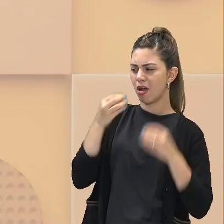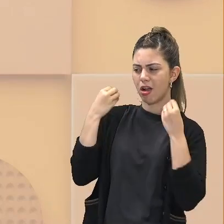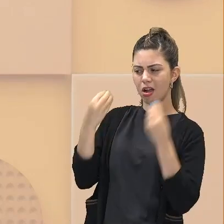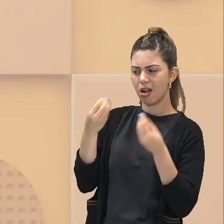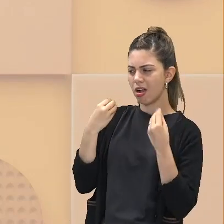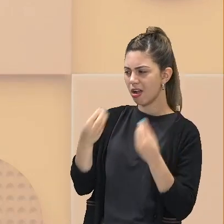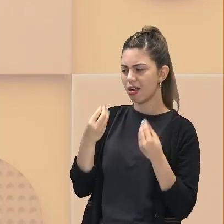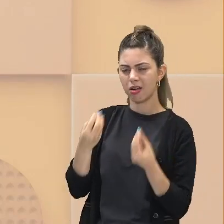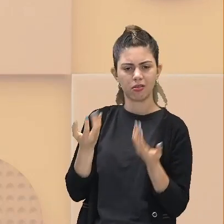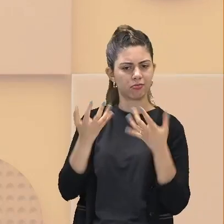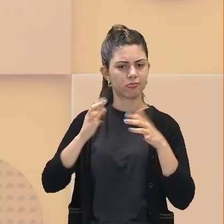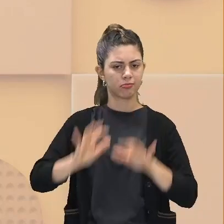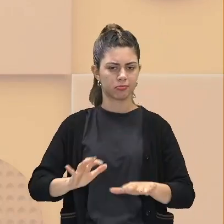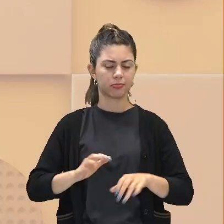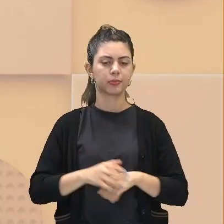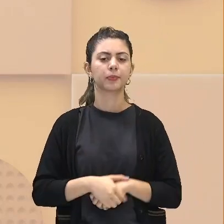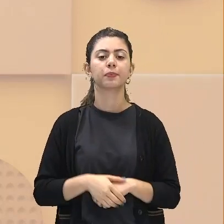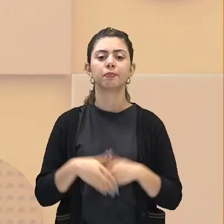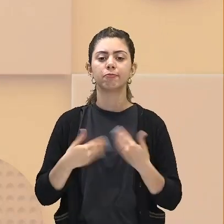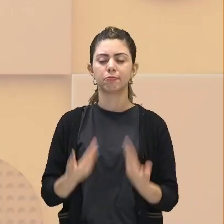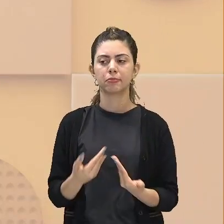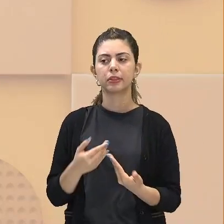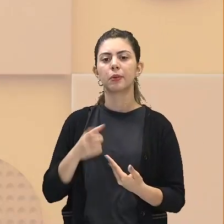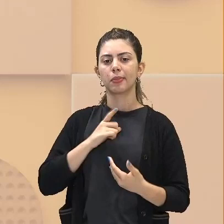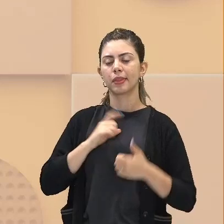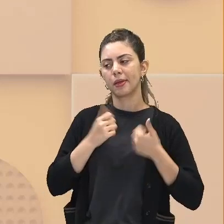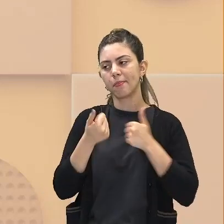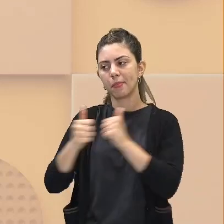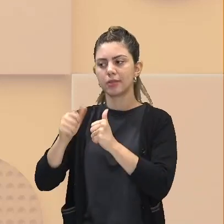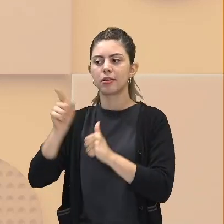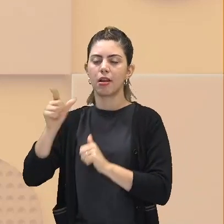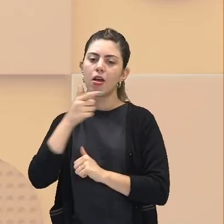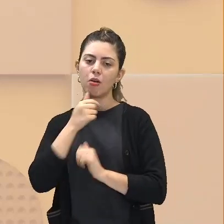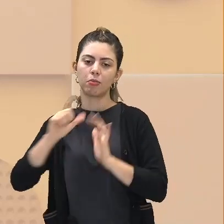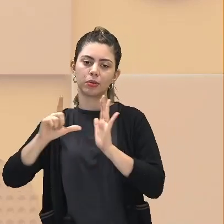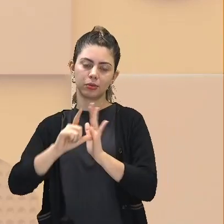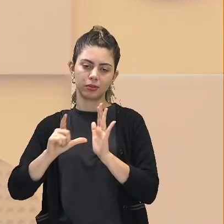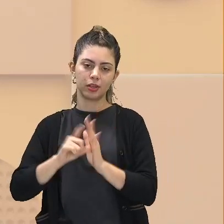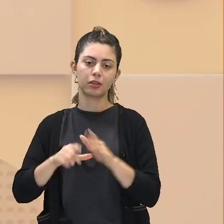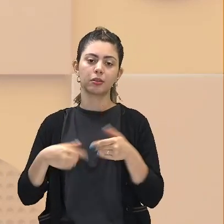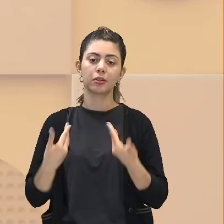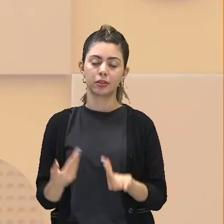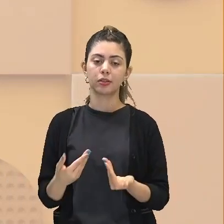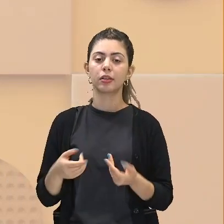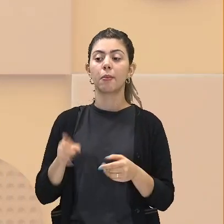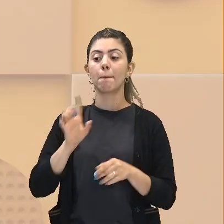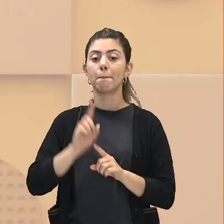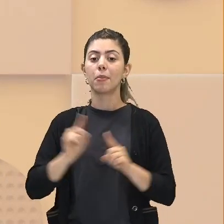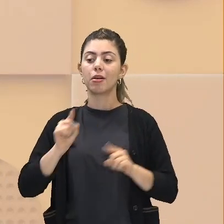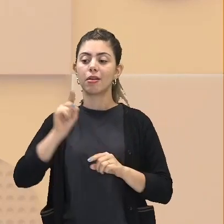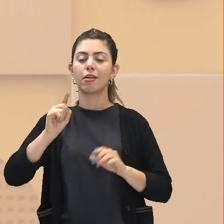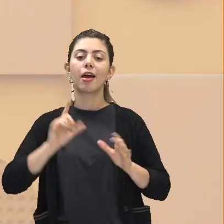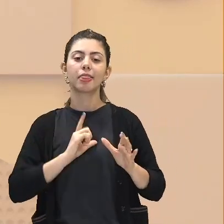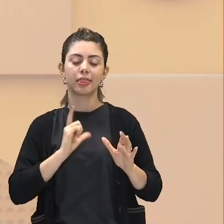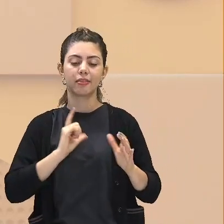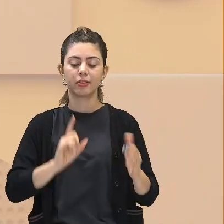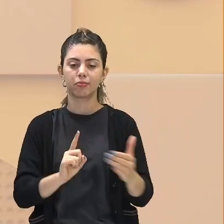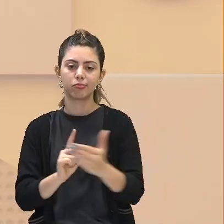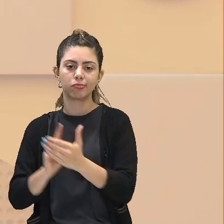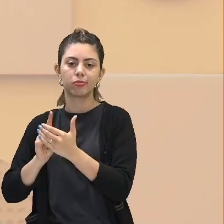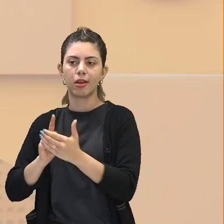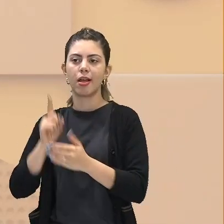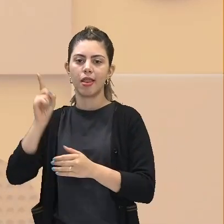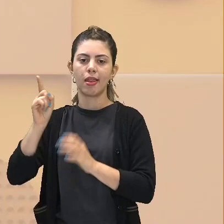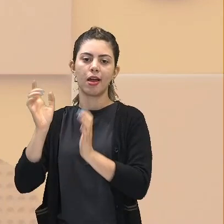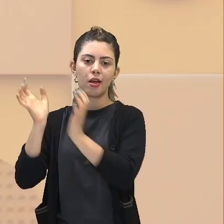da igreja. Por isso ele vai entrar no embate, no conflito com a Igreja Católica, porque ele está colocando que não